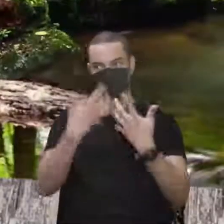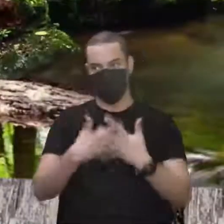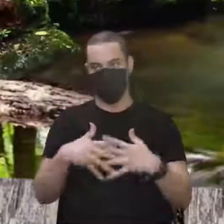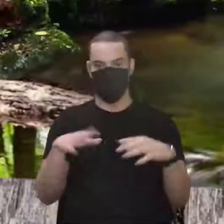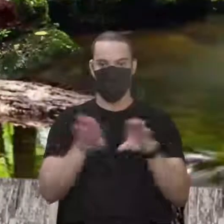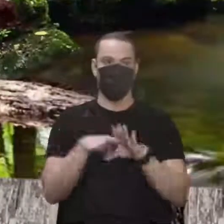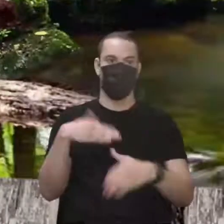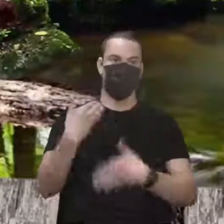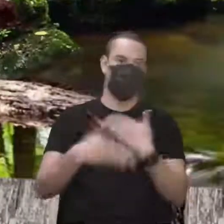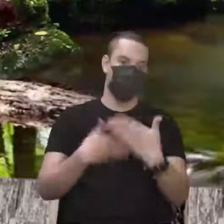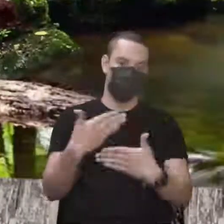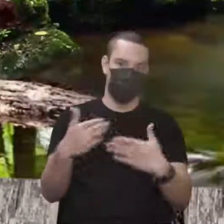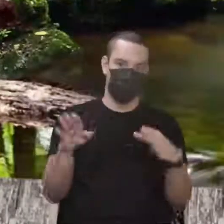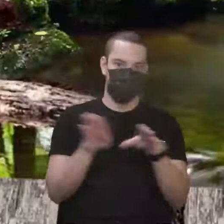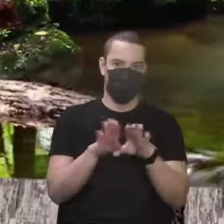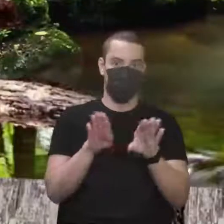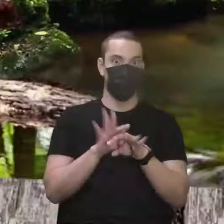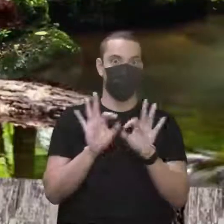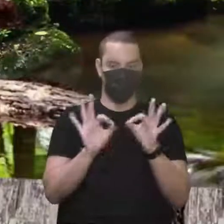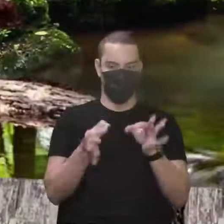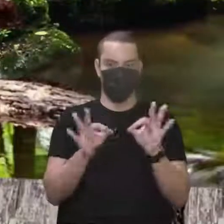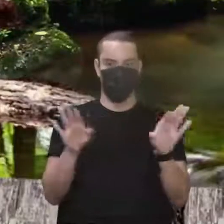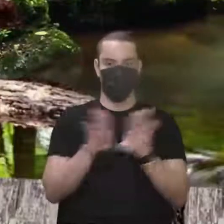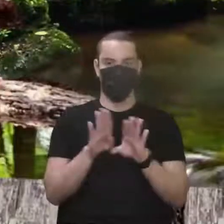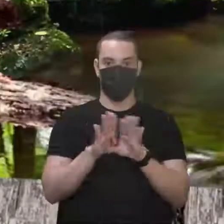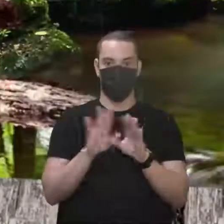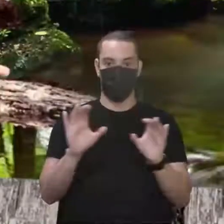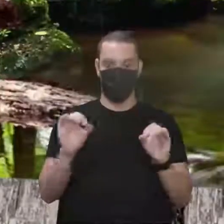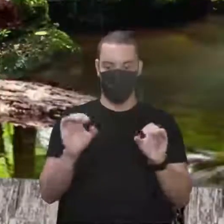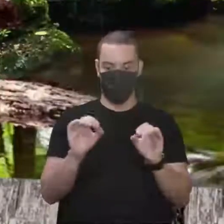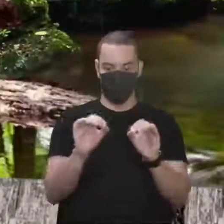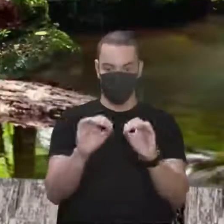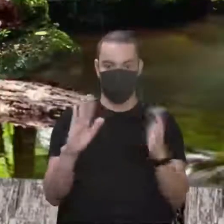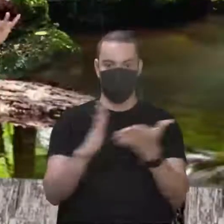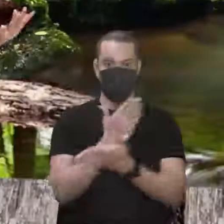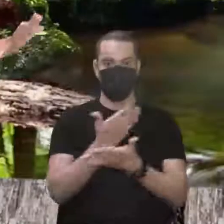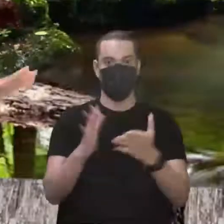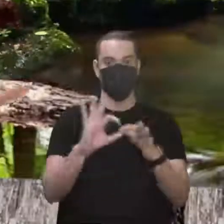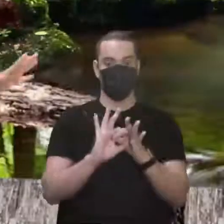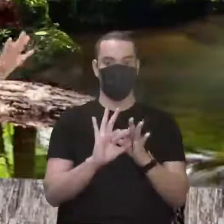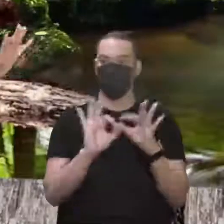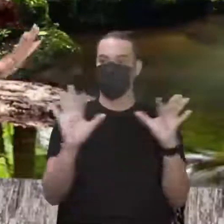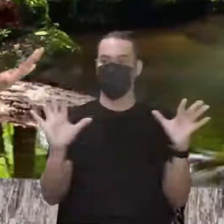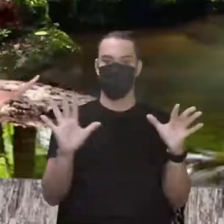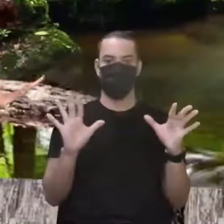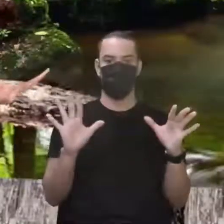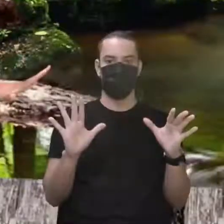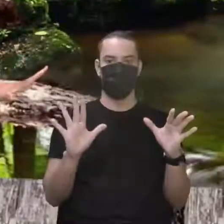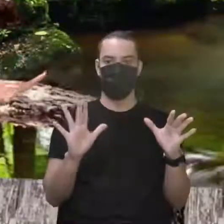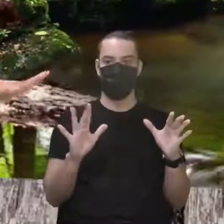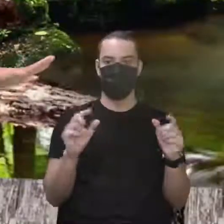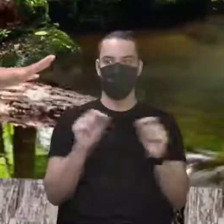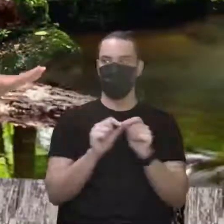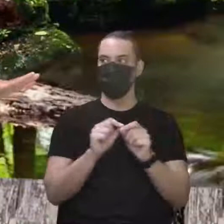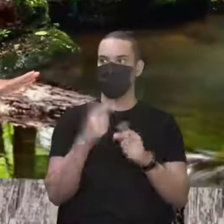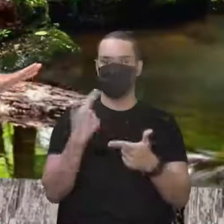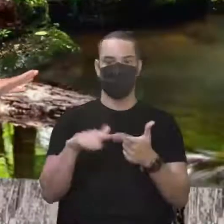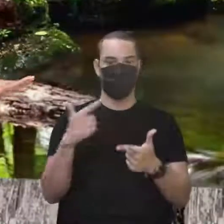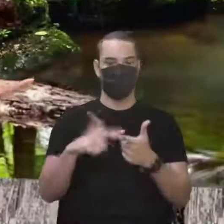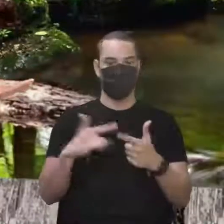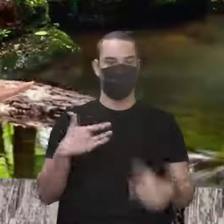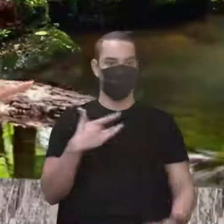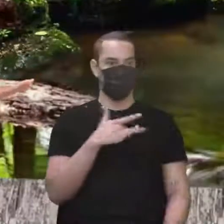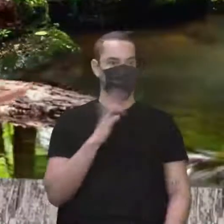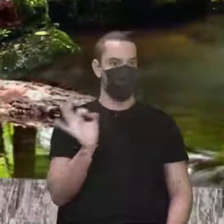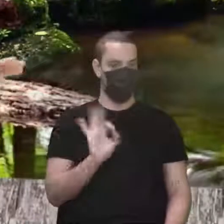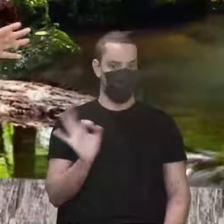processo de reprodução, tá bom? E as bactérias, algumas vivem livre, sem causar nenhum problema de saúde para